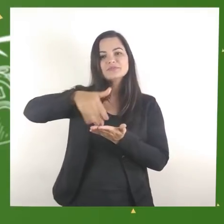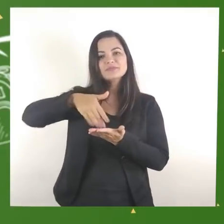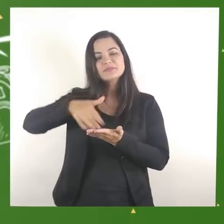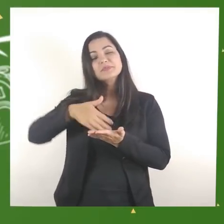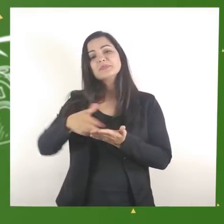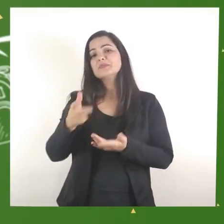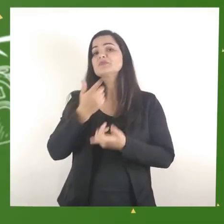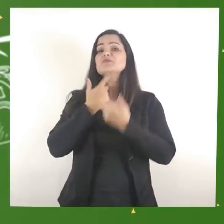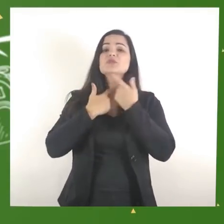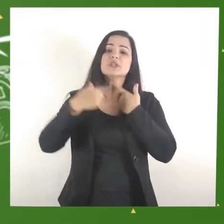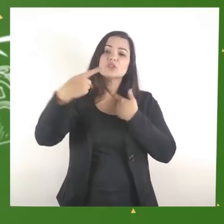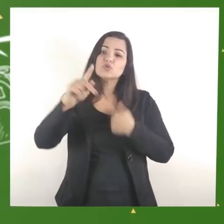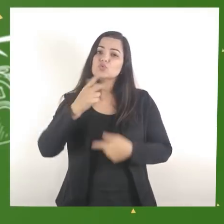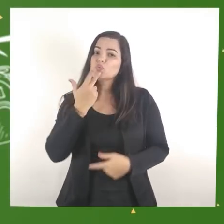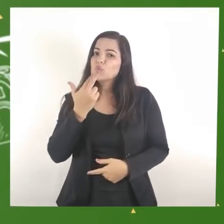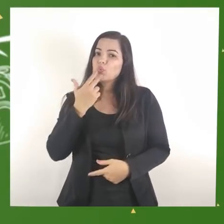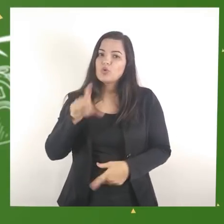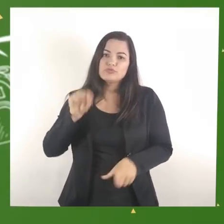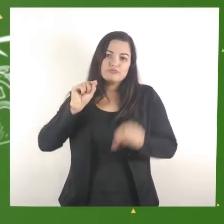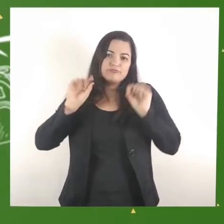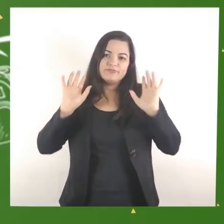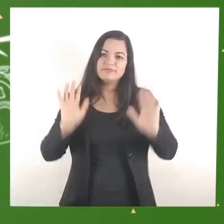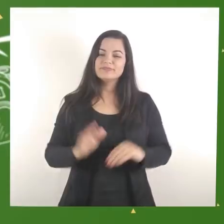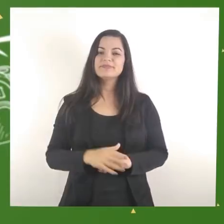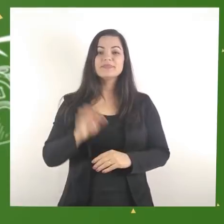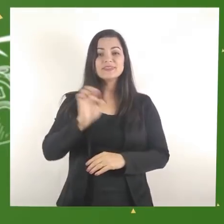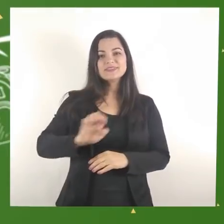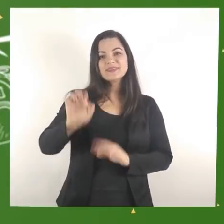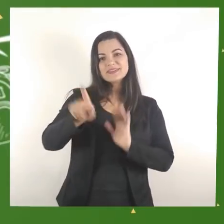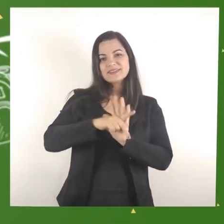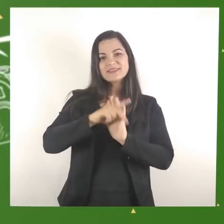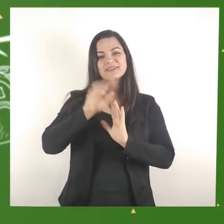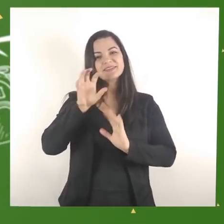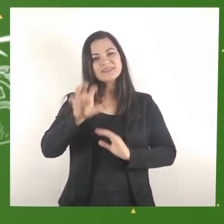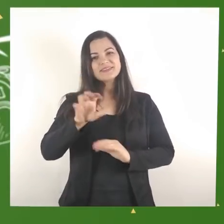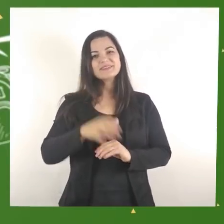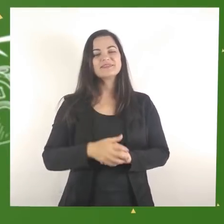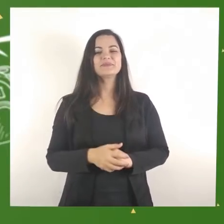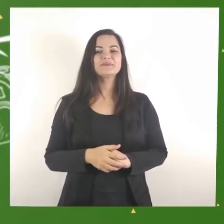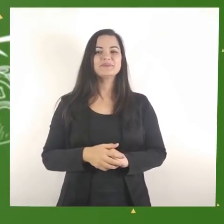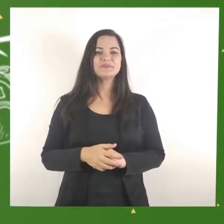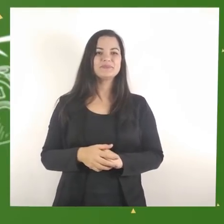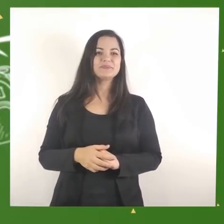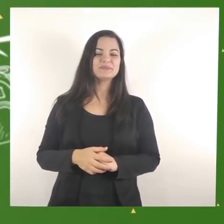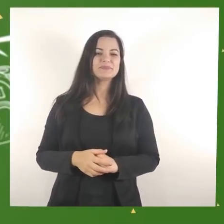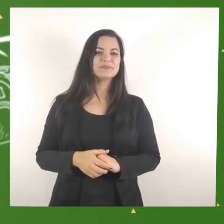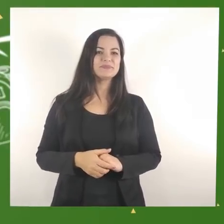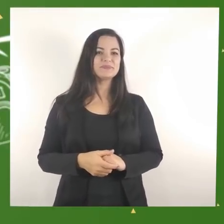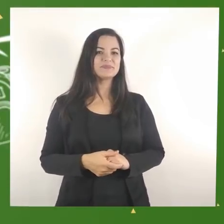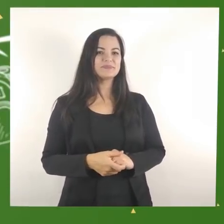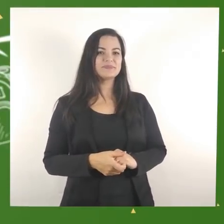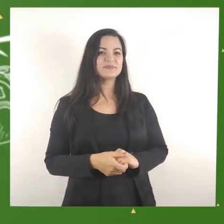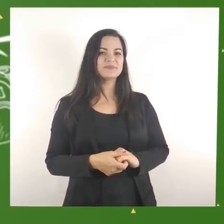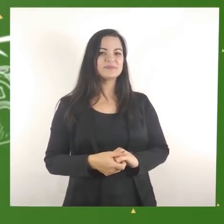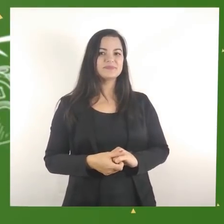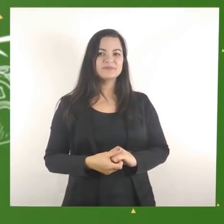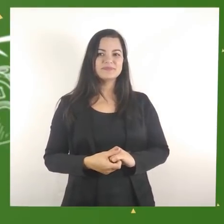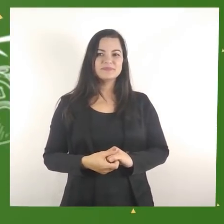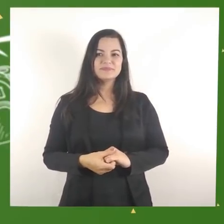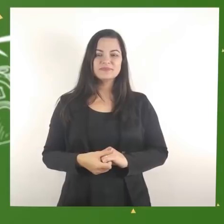que você escolheu os estados dessa região. Olha aqui.